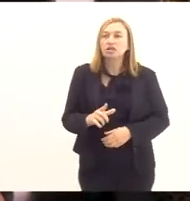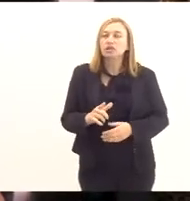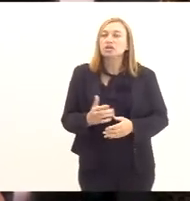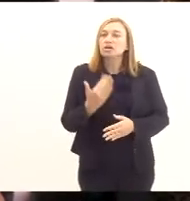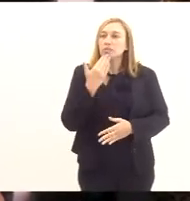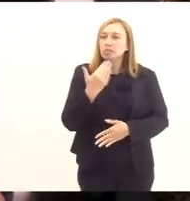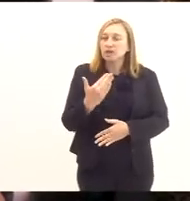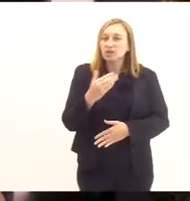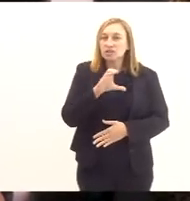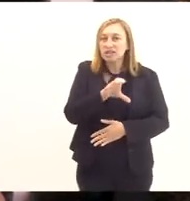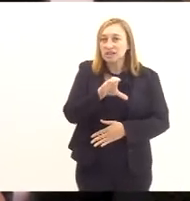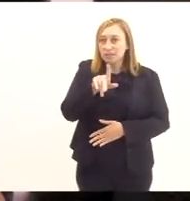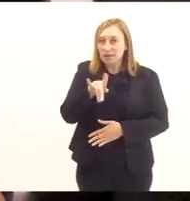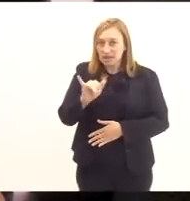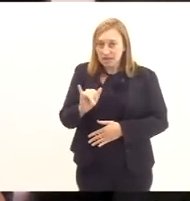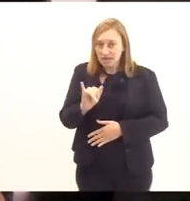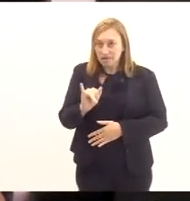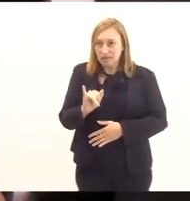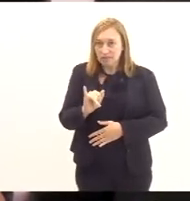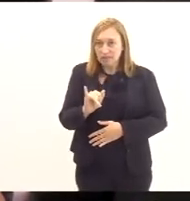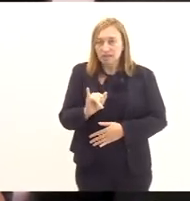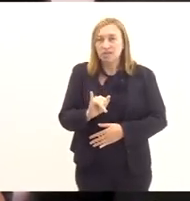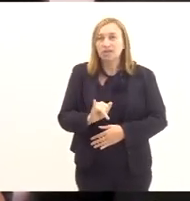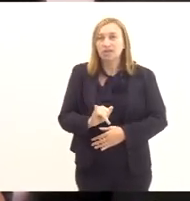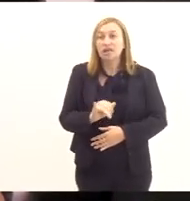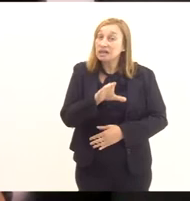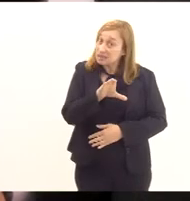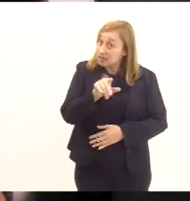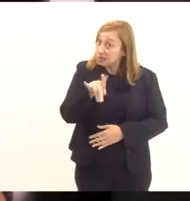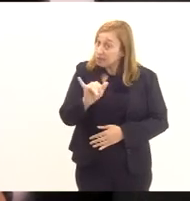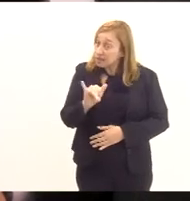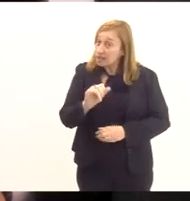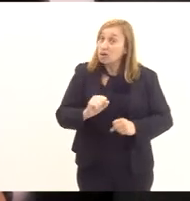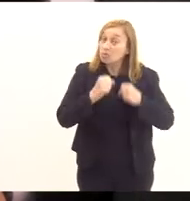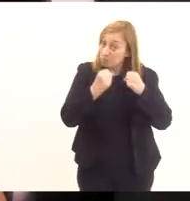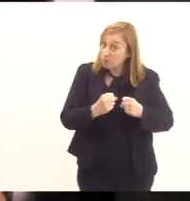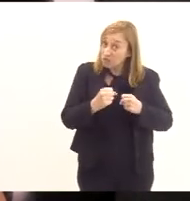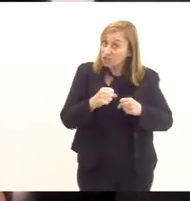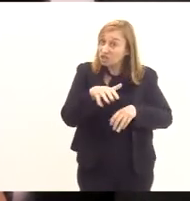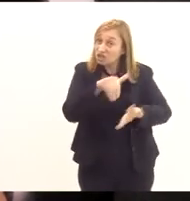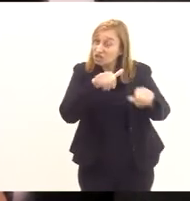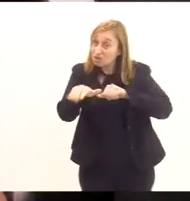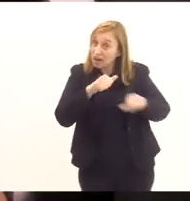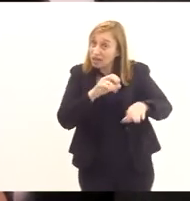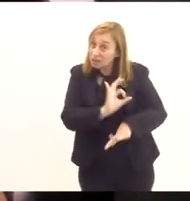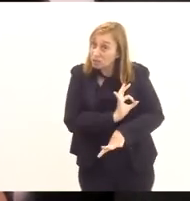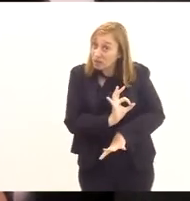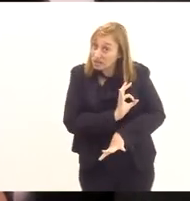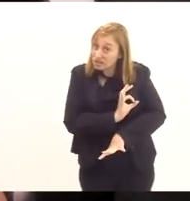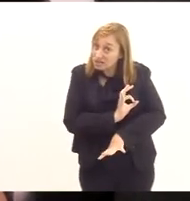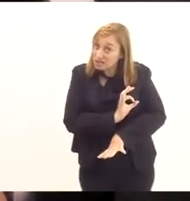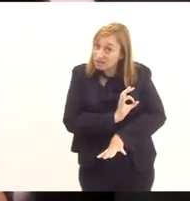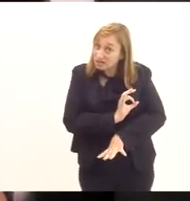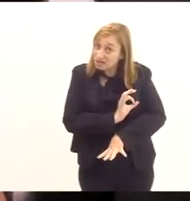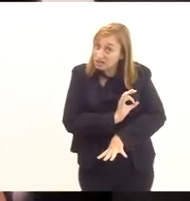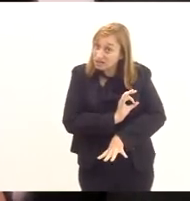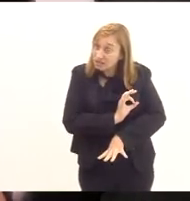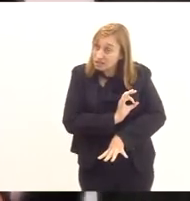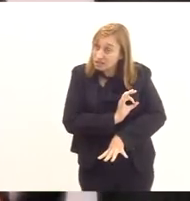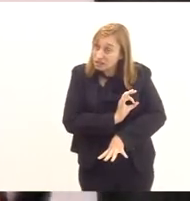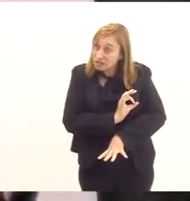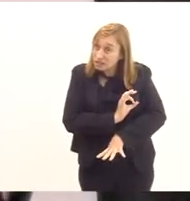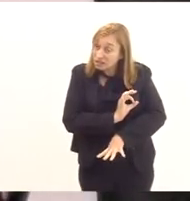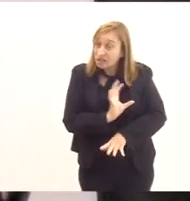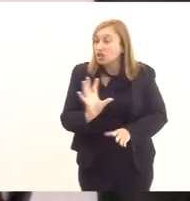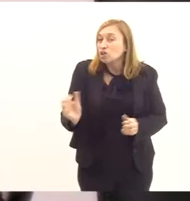região um pedido de uma CPI E aí CPI tem poder de convocar tem poder de polícia o